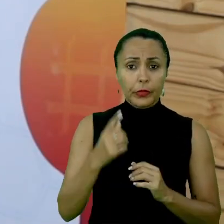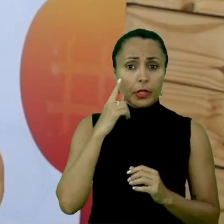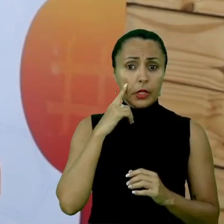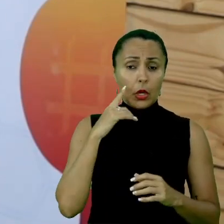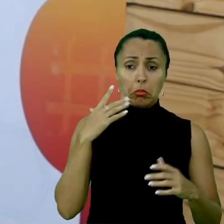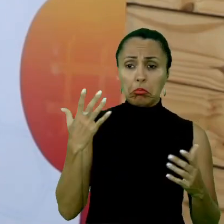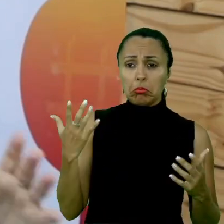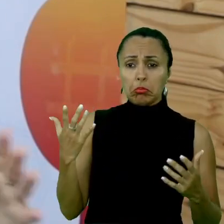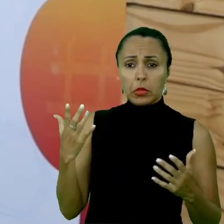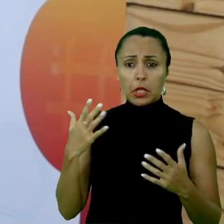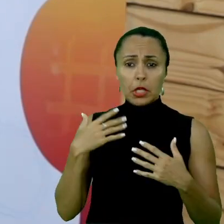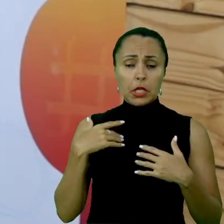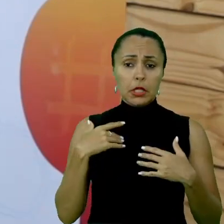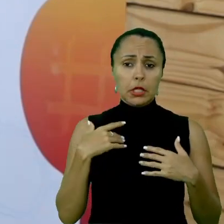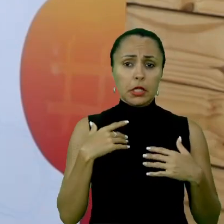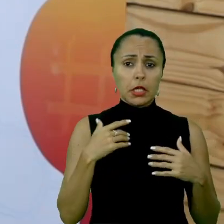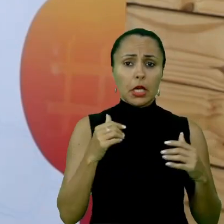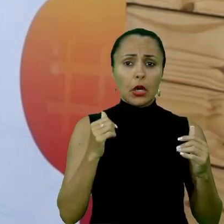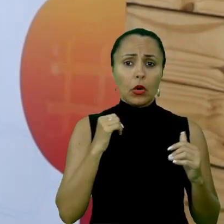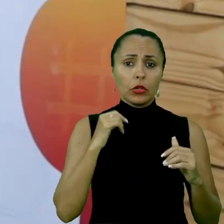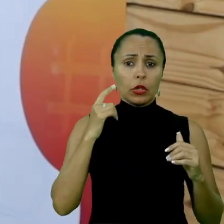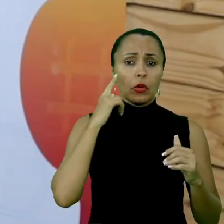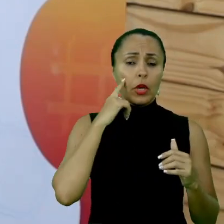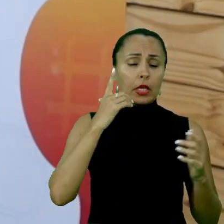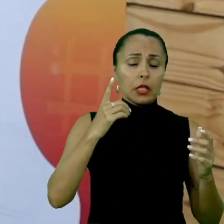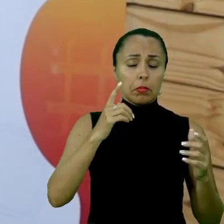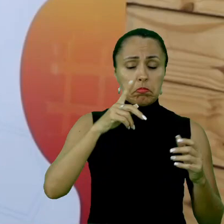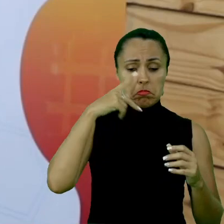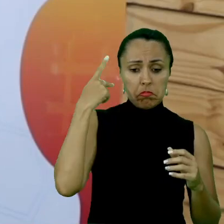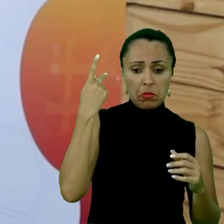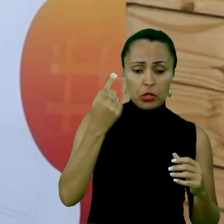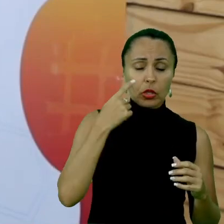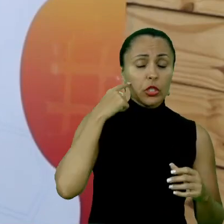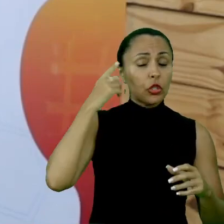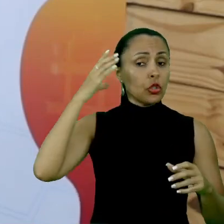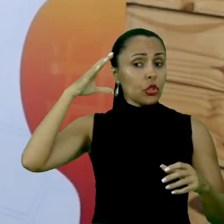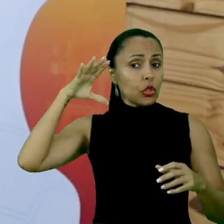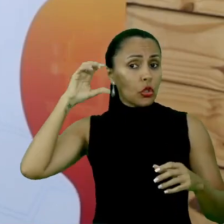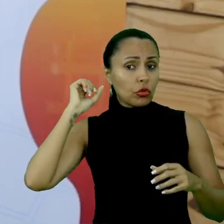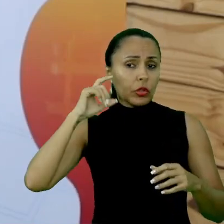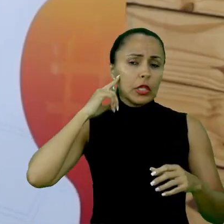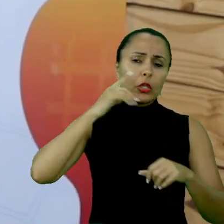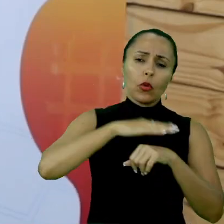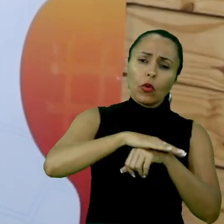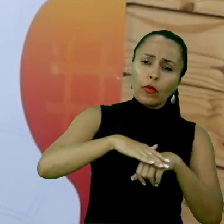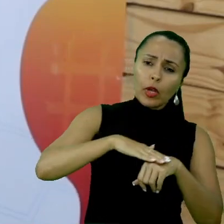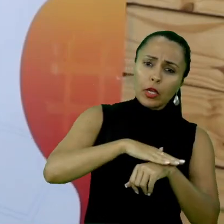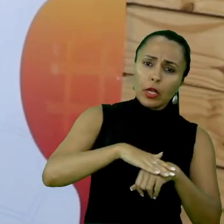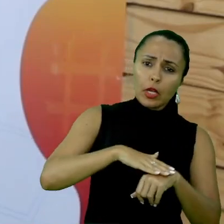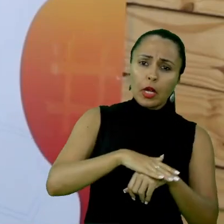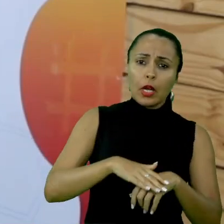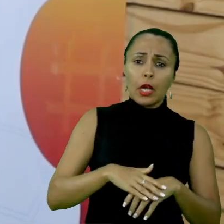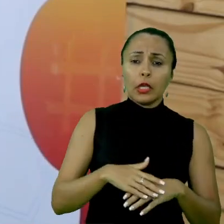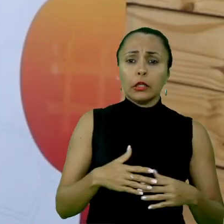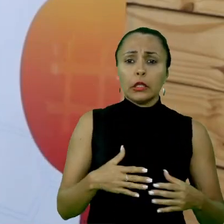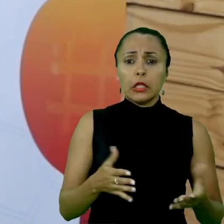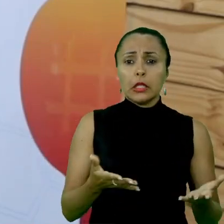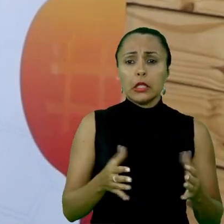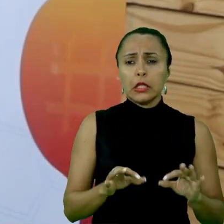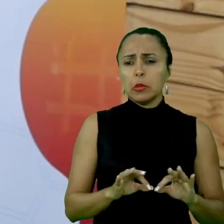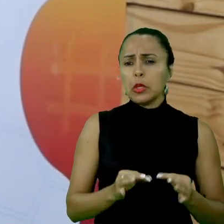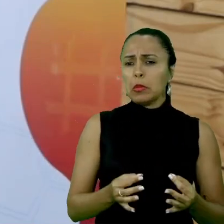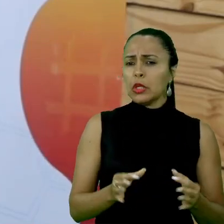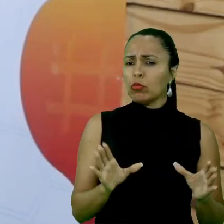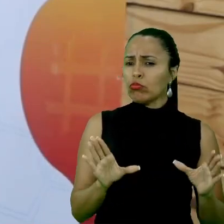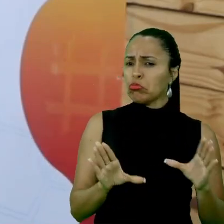acham, colocam a gente em uma situação de escutar, de fotografar, de registro e simplesmente